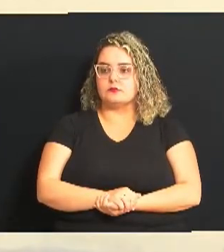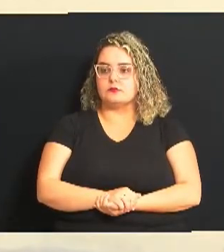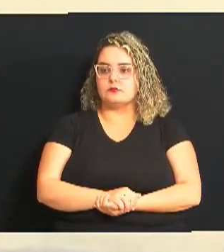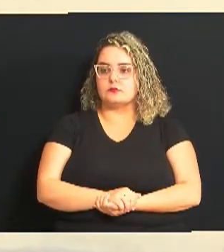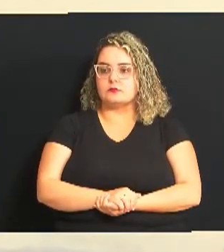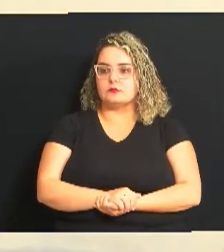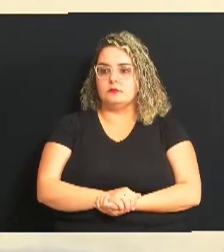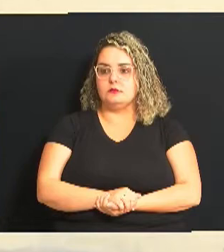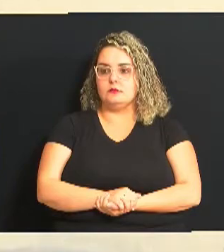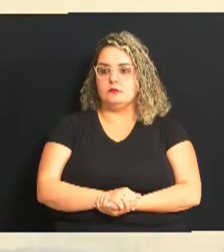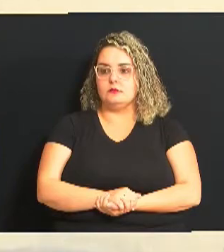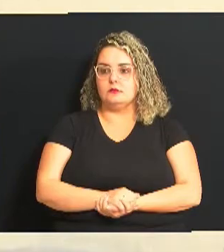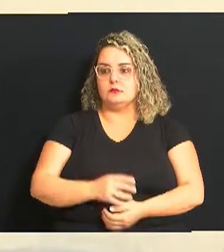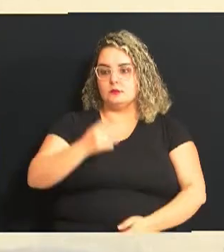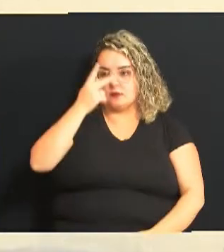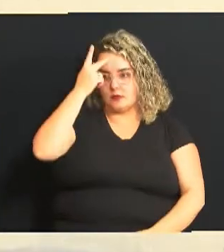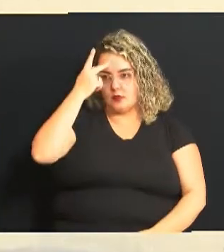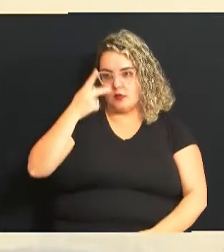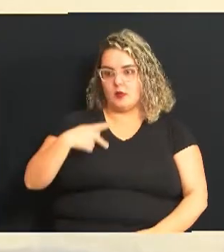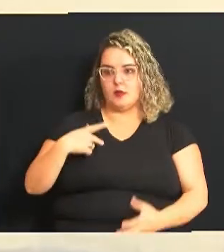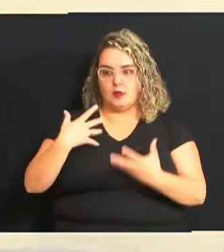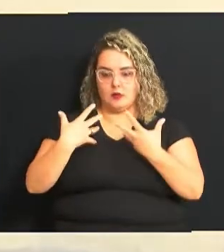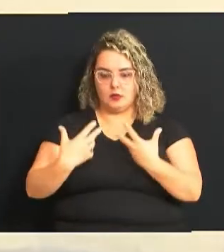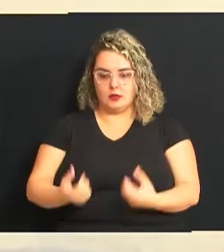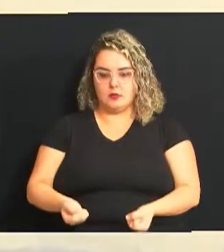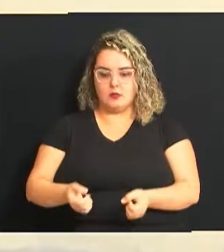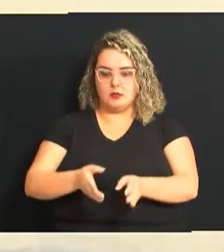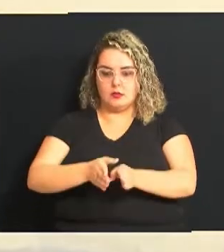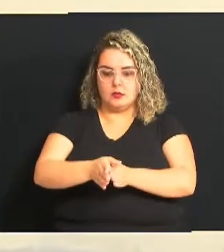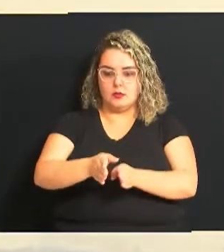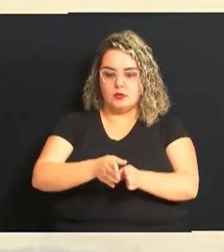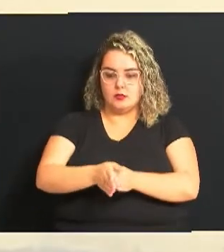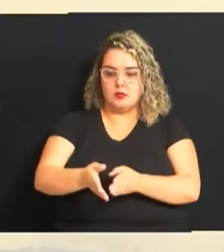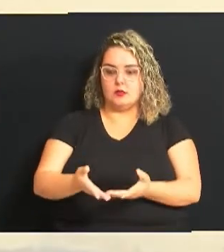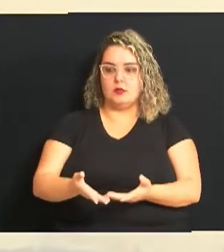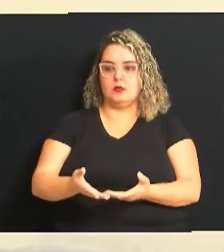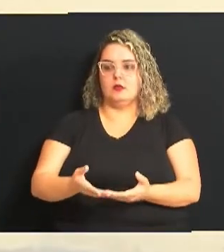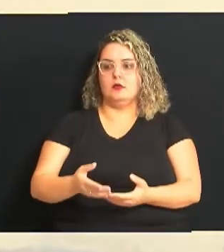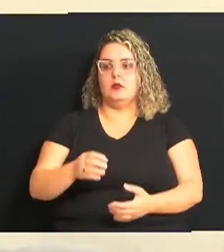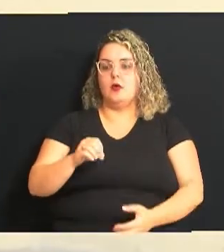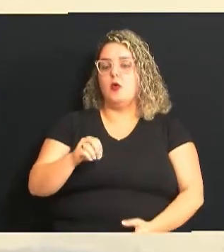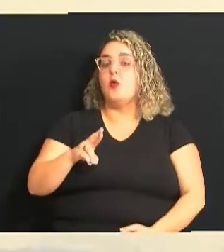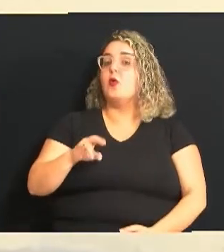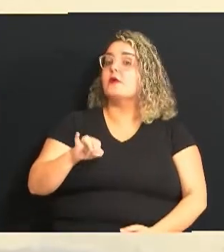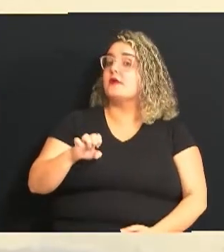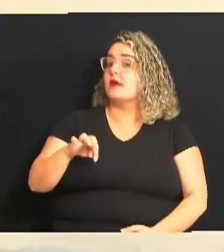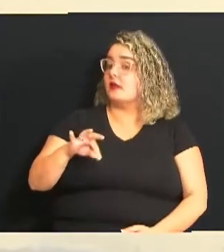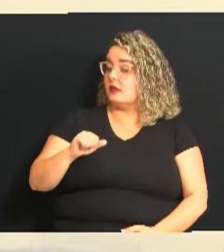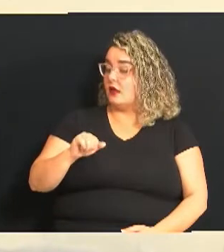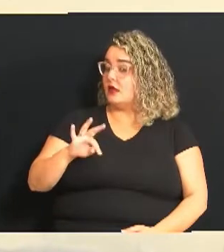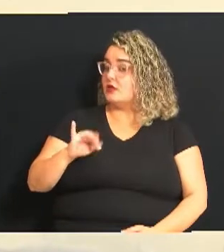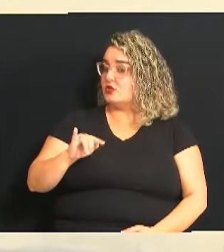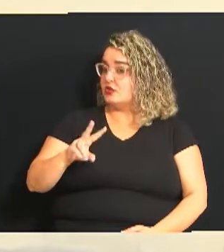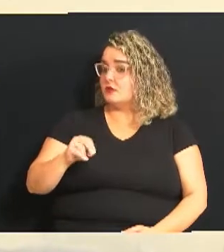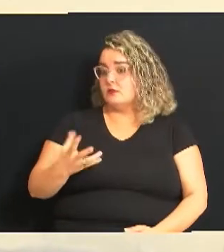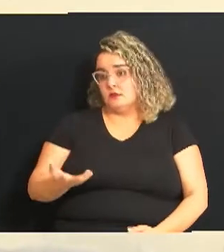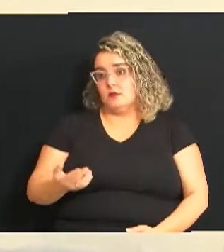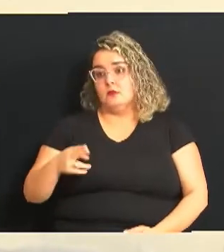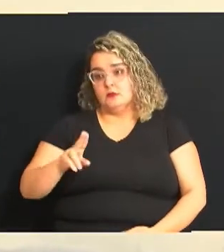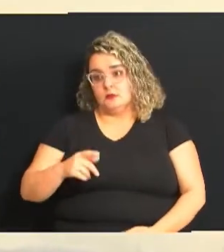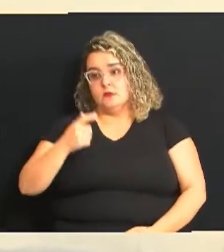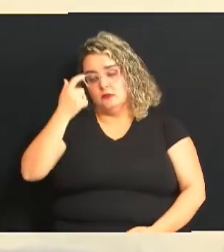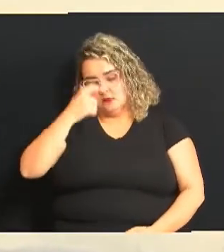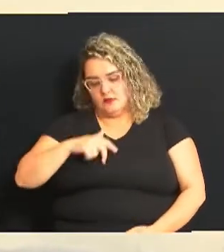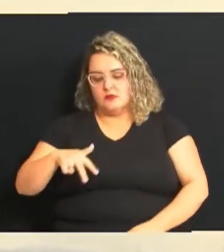próprio, a gente recebe no próprio conselho, muitas vezes, orientativo, ou mesmo a pessoa quer denunciar,